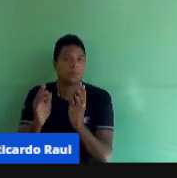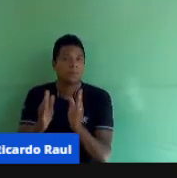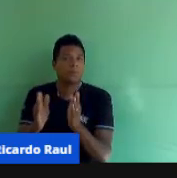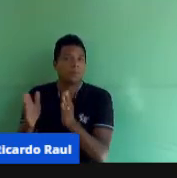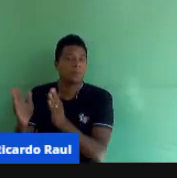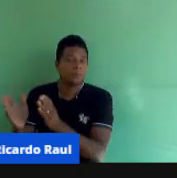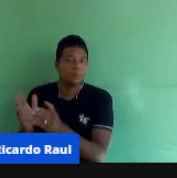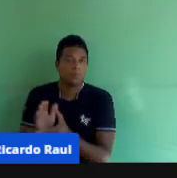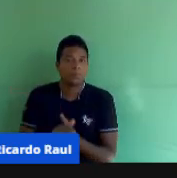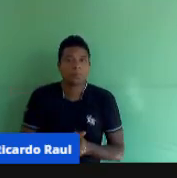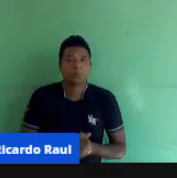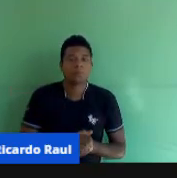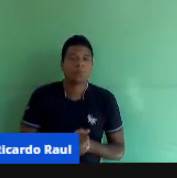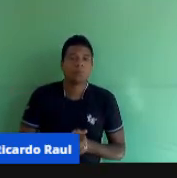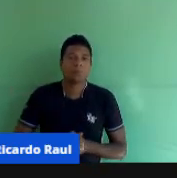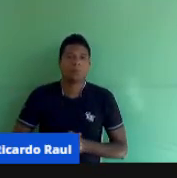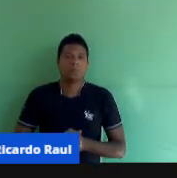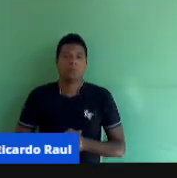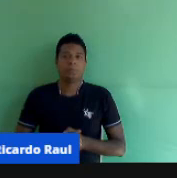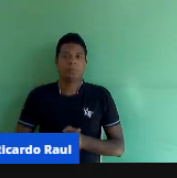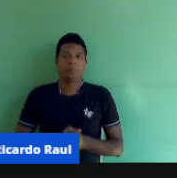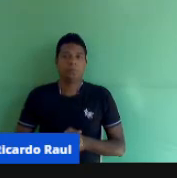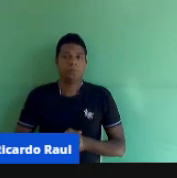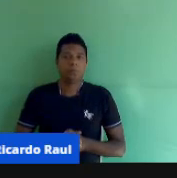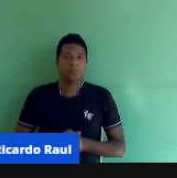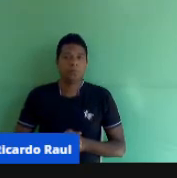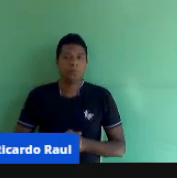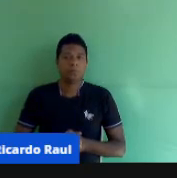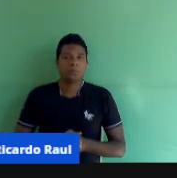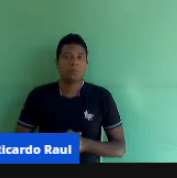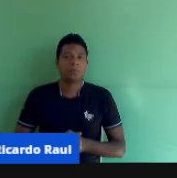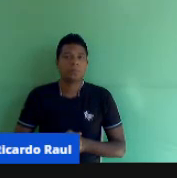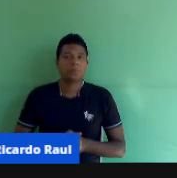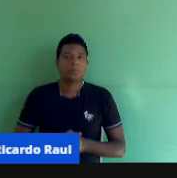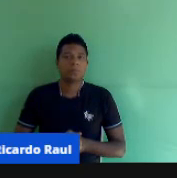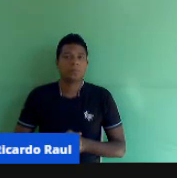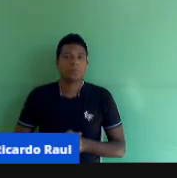da Trivelato está feita, do roteiro. Pode passar.